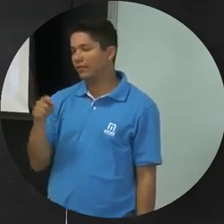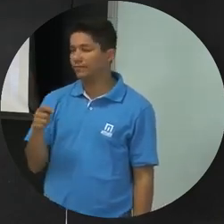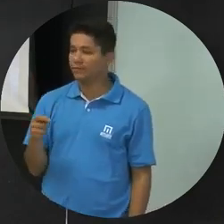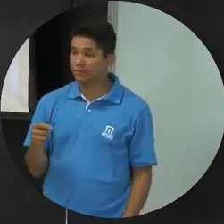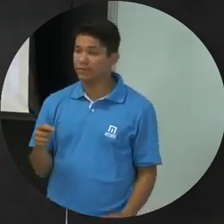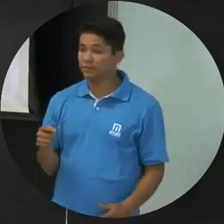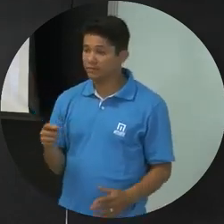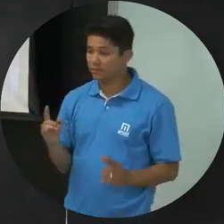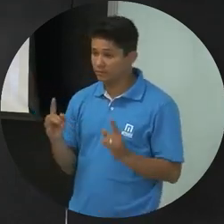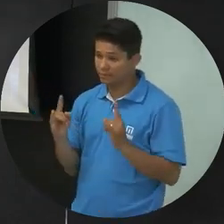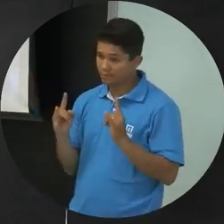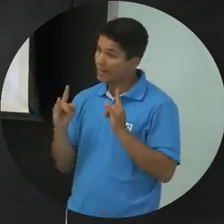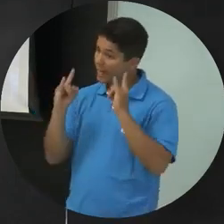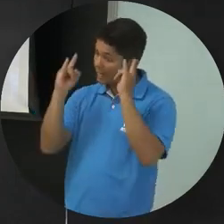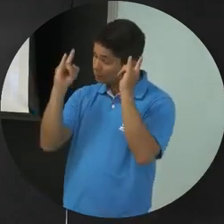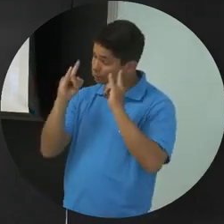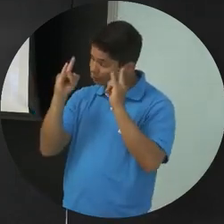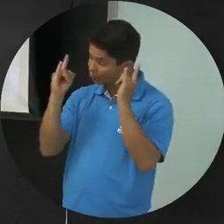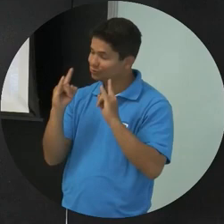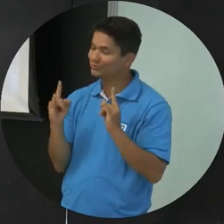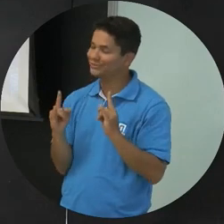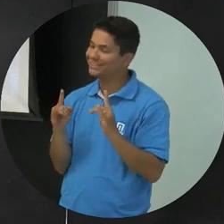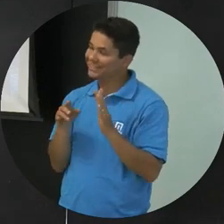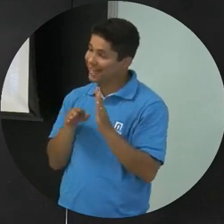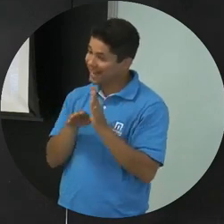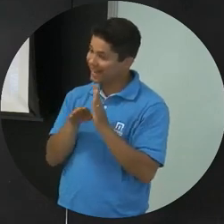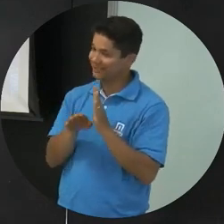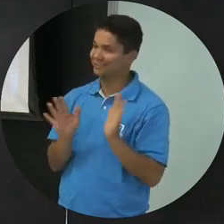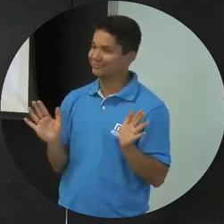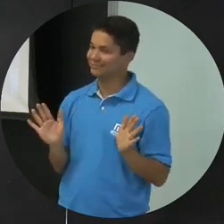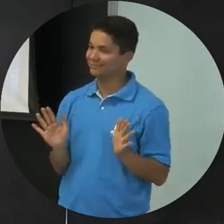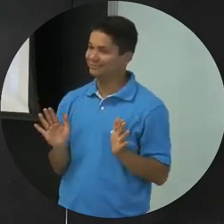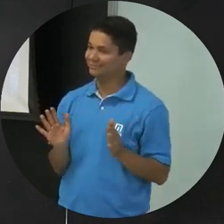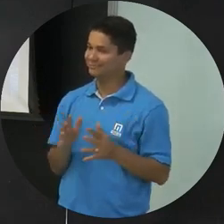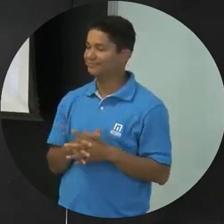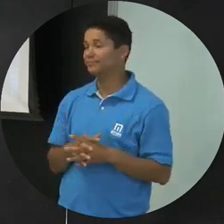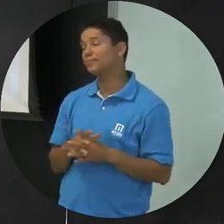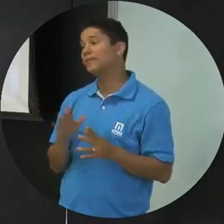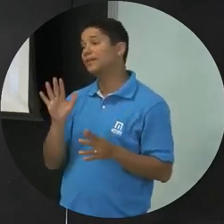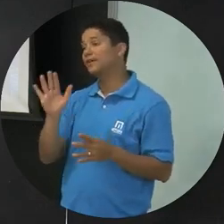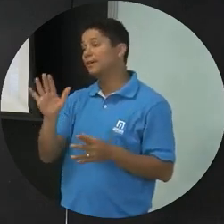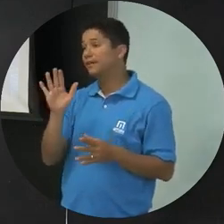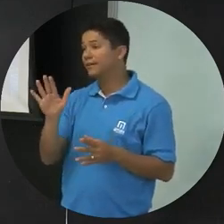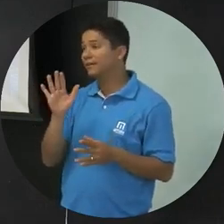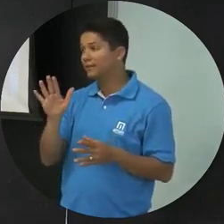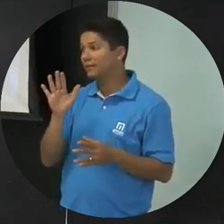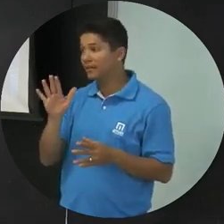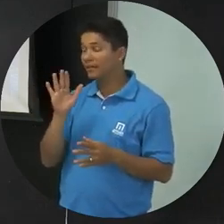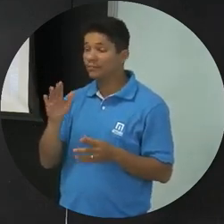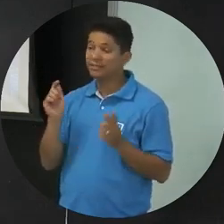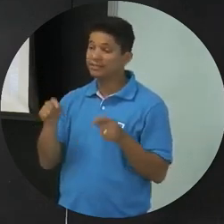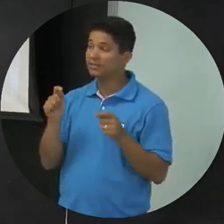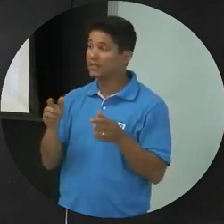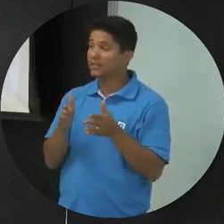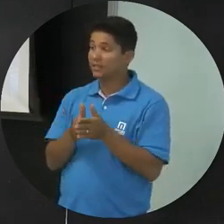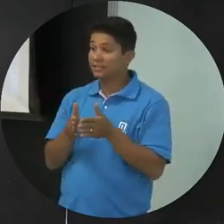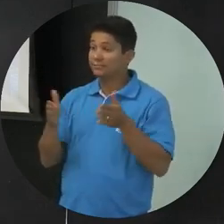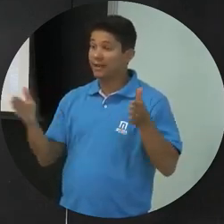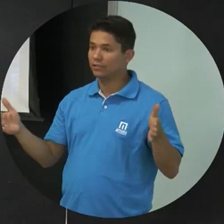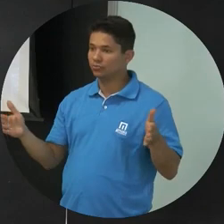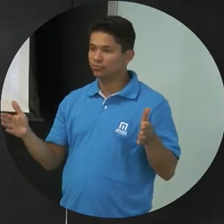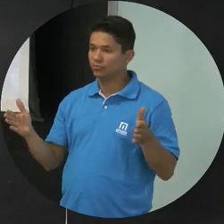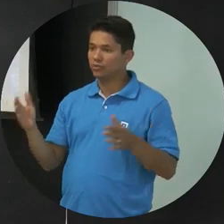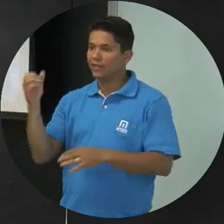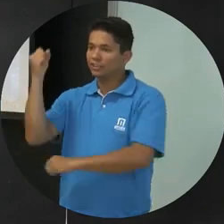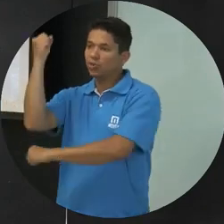de prédios, tá? A única questão vão ser em relação a espaçamentos entre colunas. Se você tiver